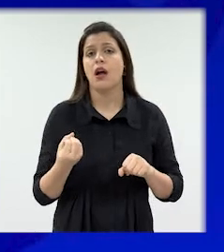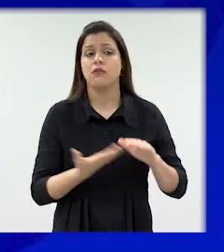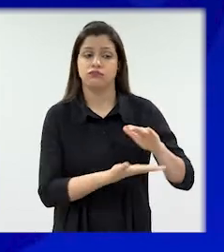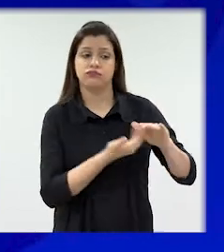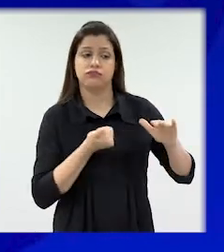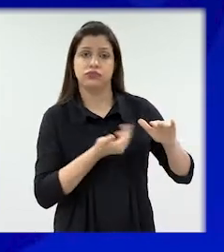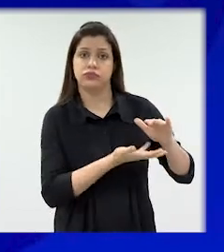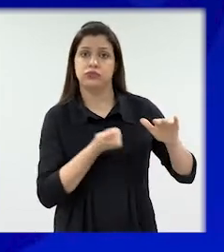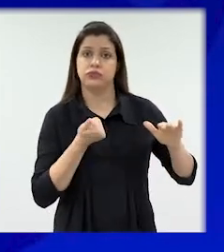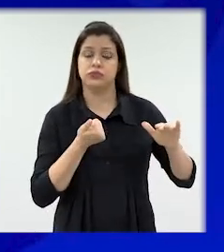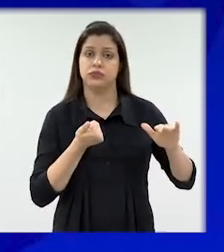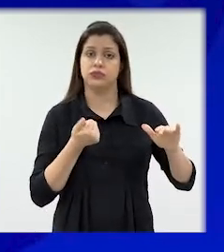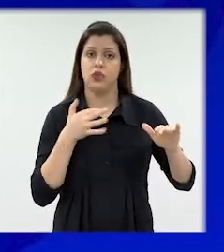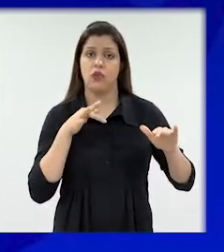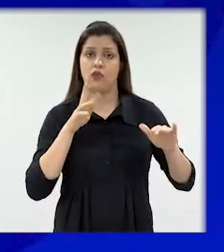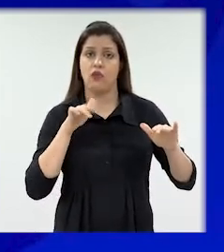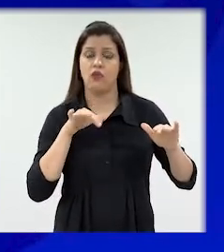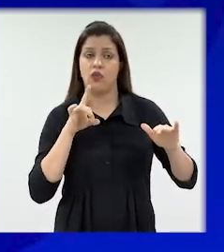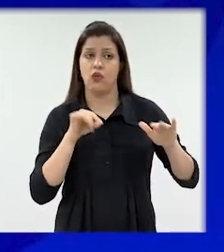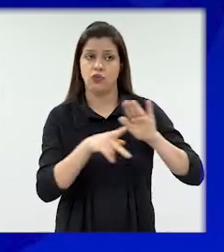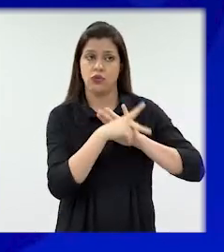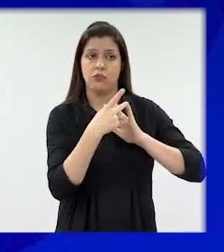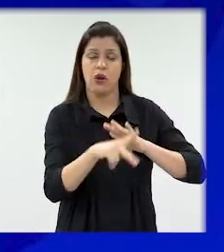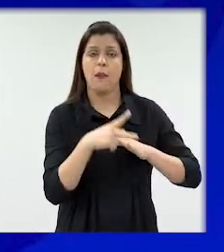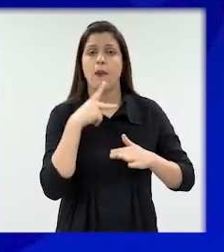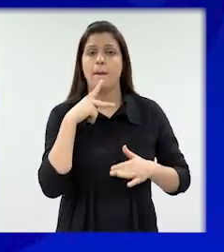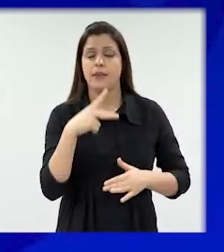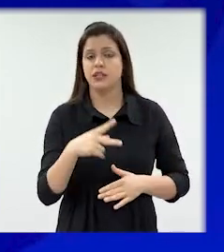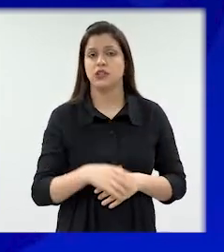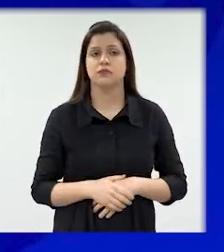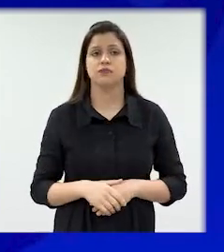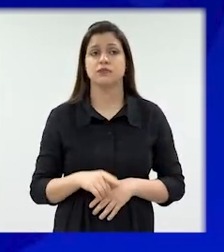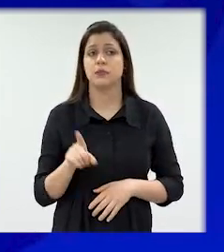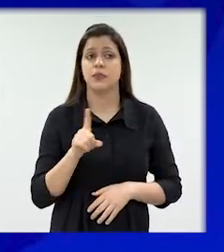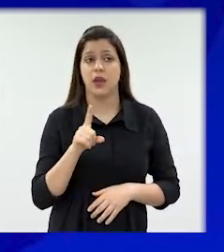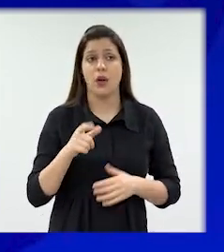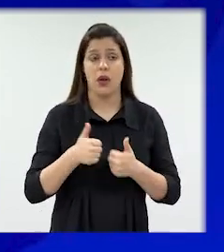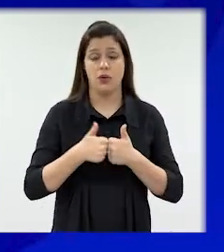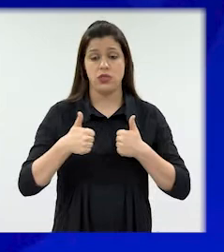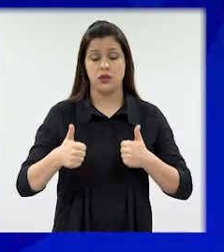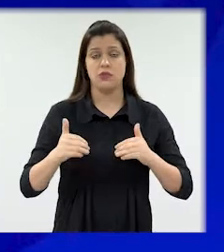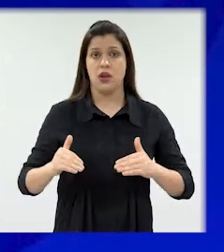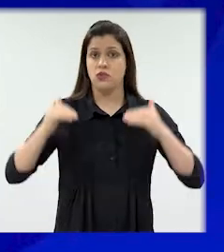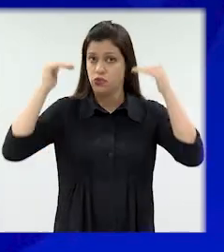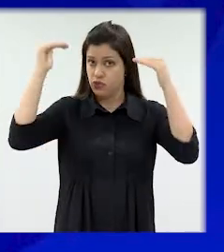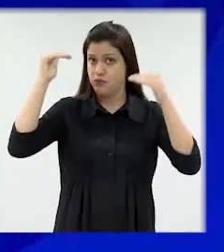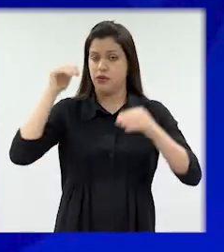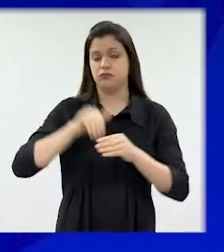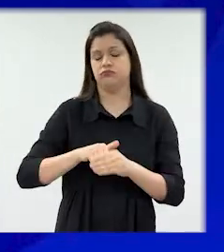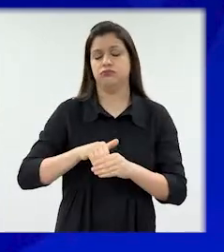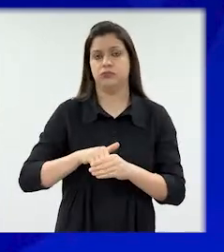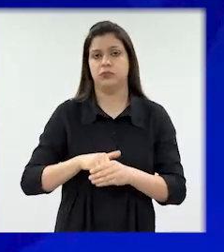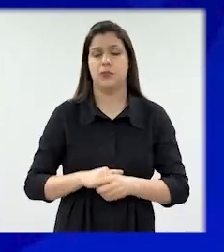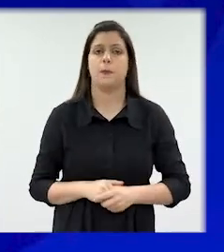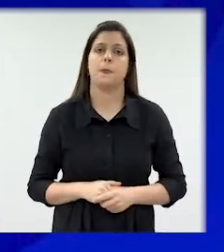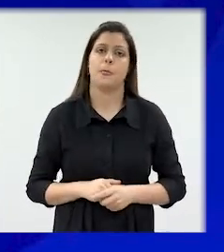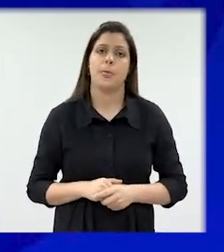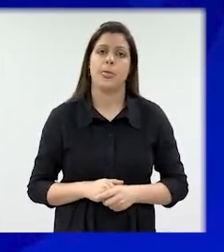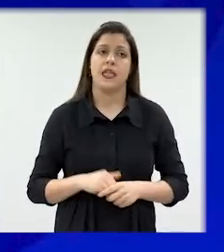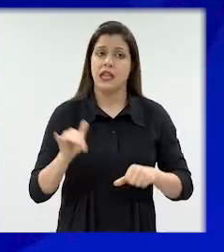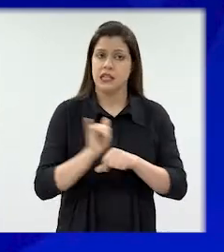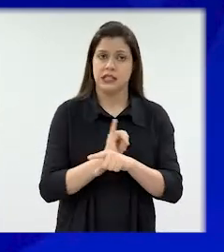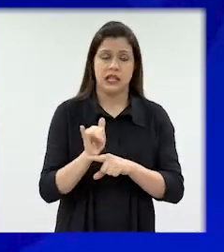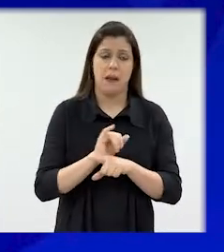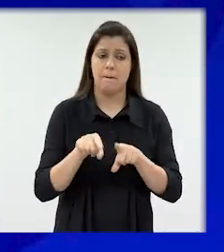ao fundo? Não, isso aí, esse controle do fundo partidário é feito pelo Tribunal Superior Eleitoral, mas